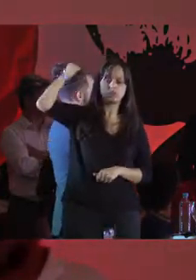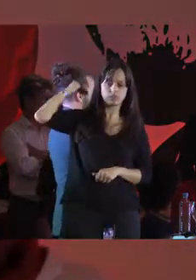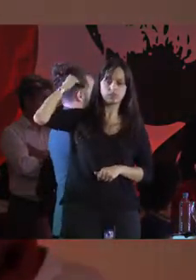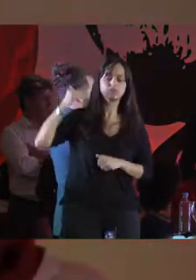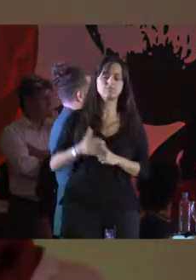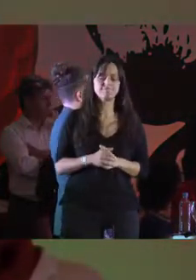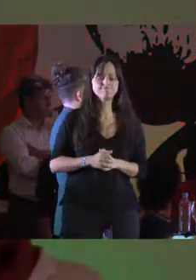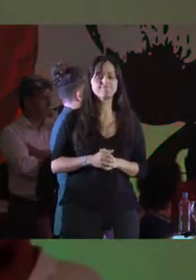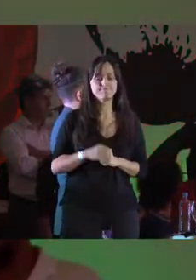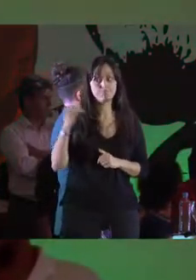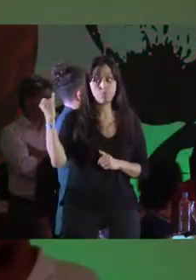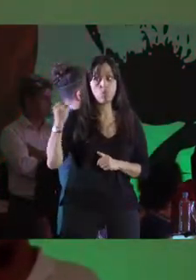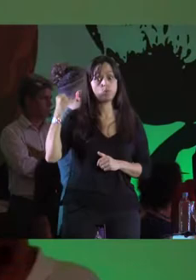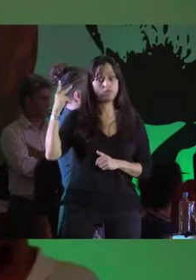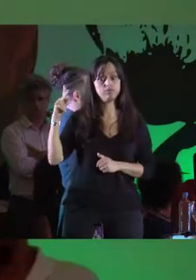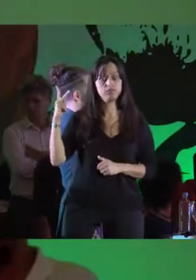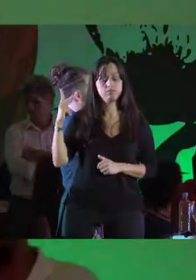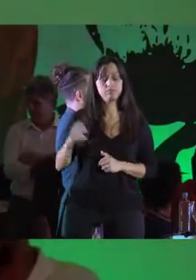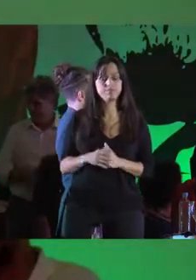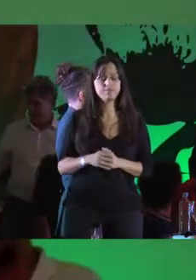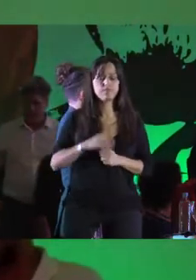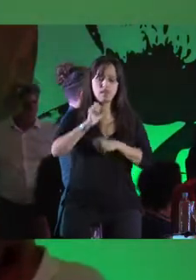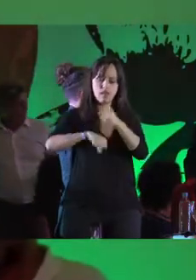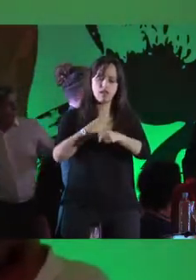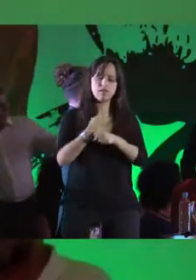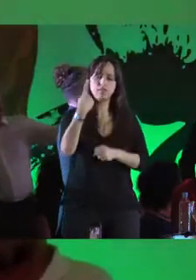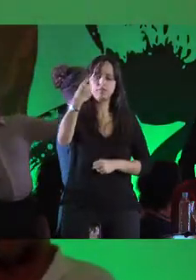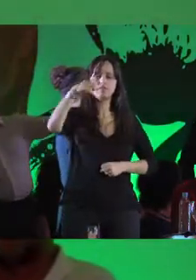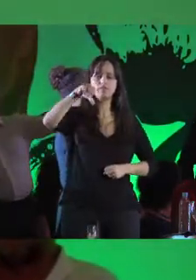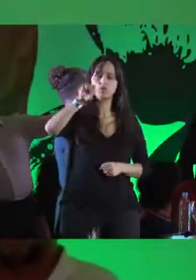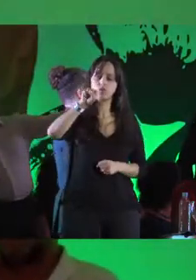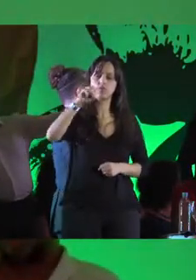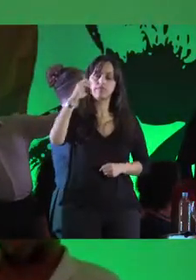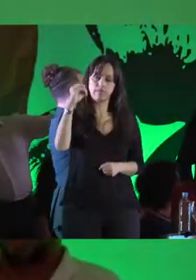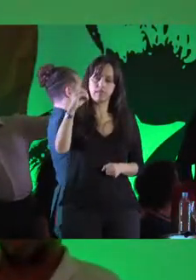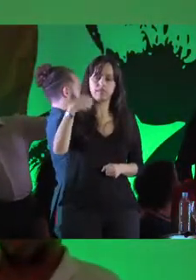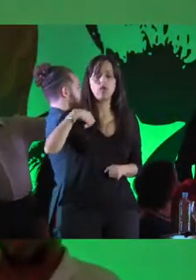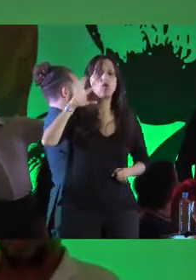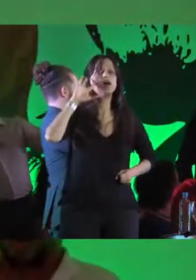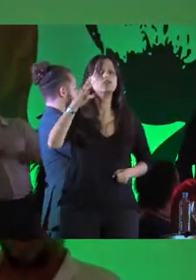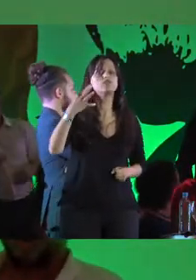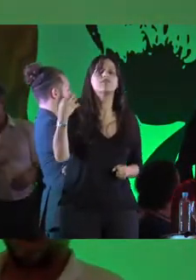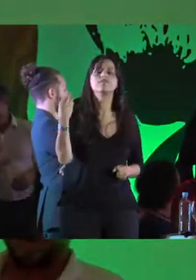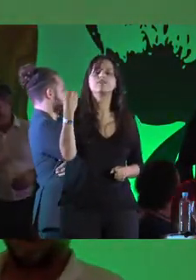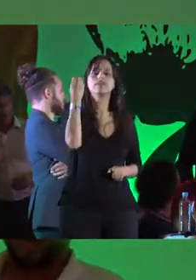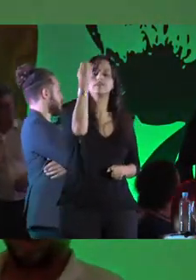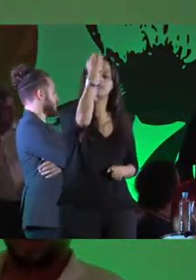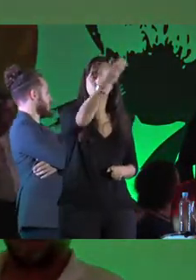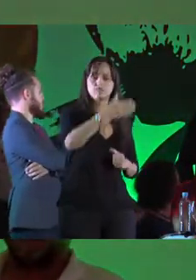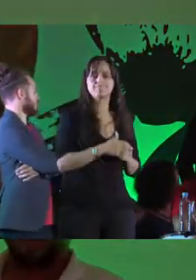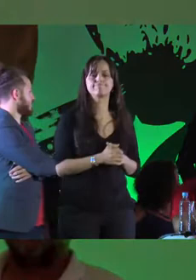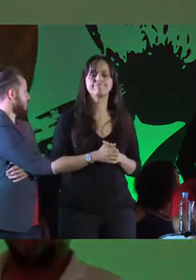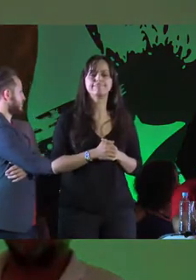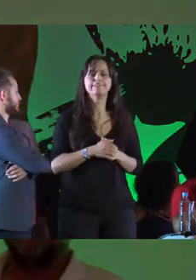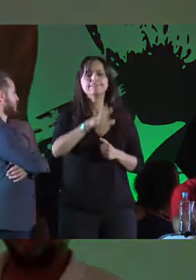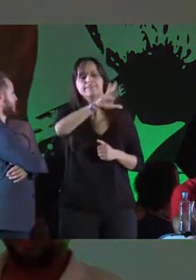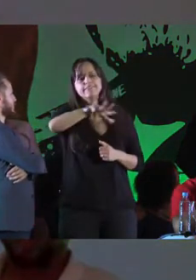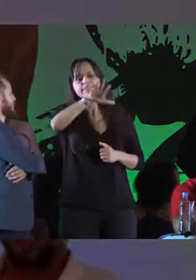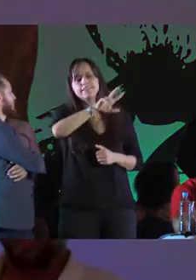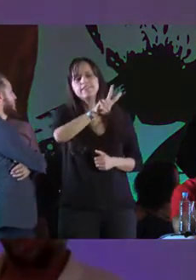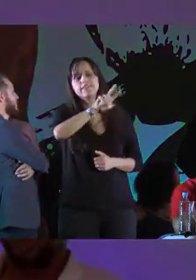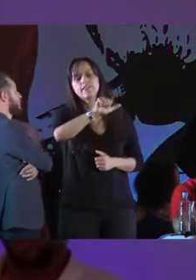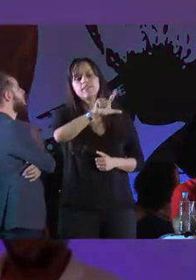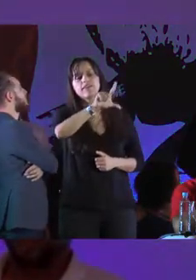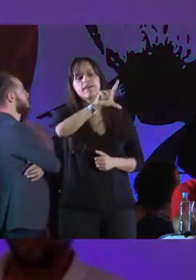interessante. Em 1980, quando eu resolvi fazer uma viagem para construir o PT no Vale do Mucuri, no